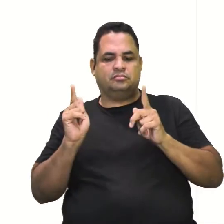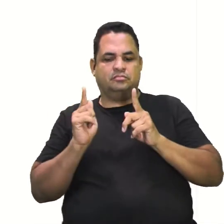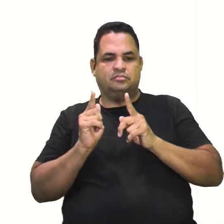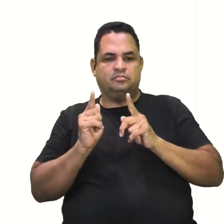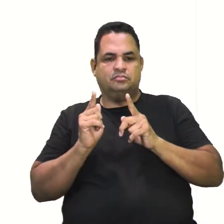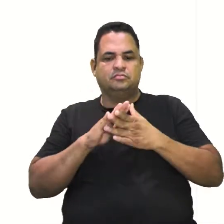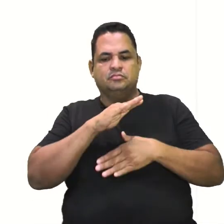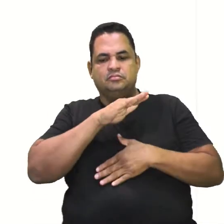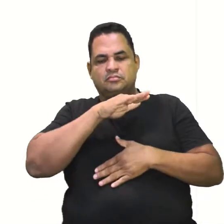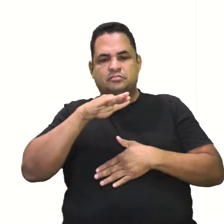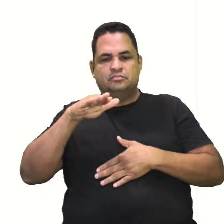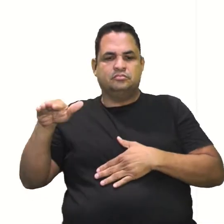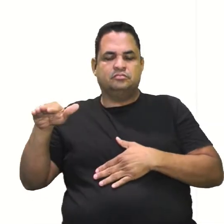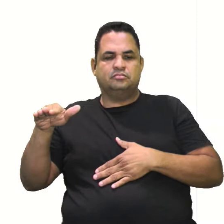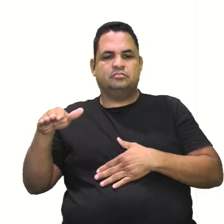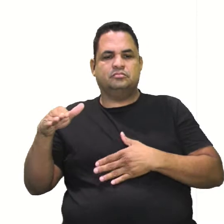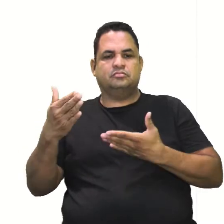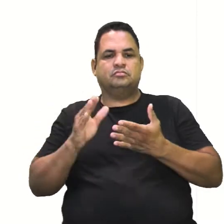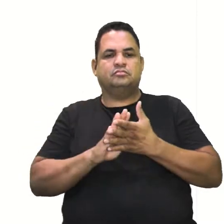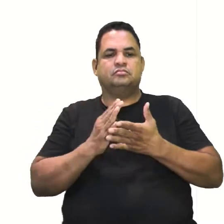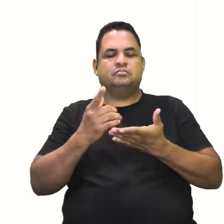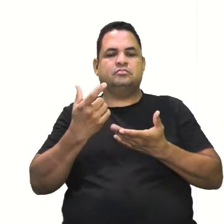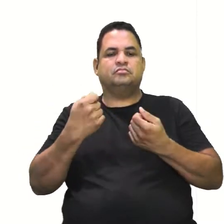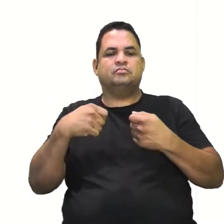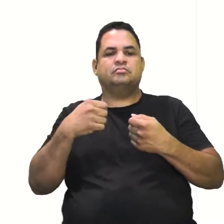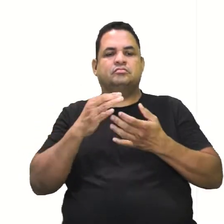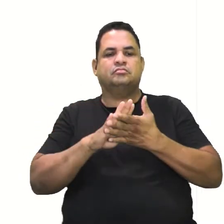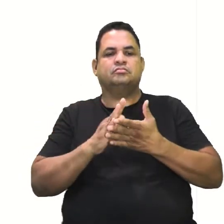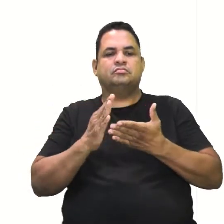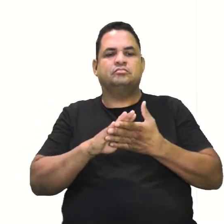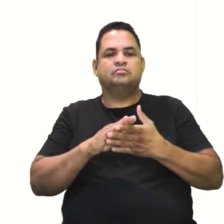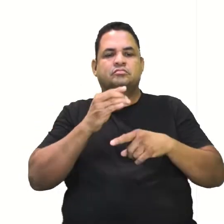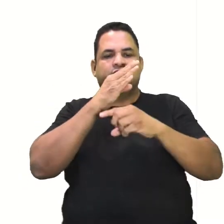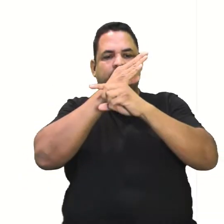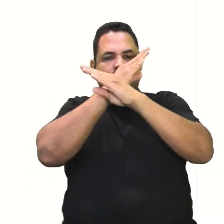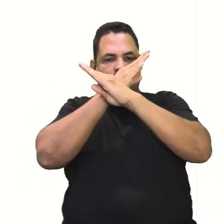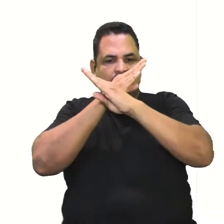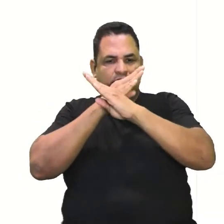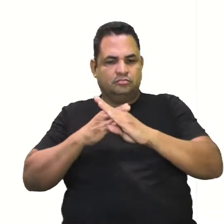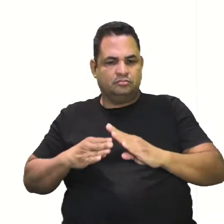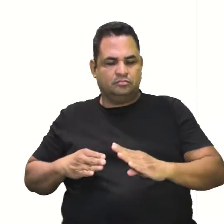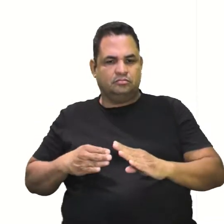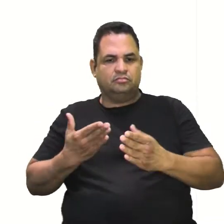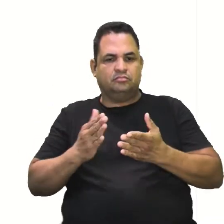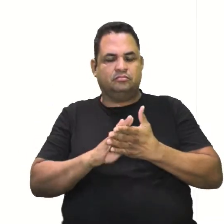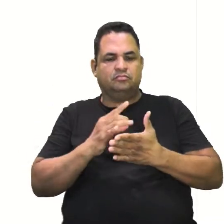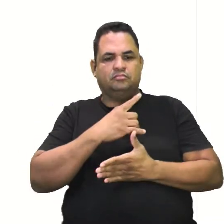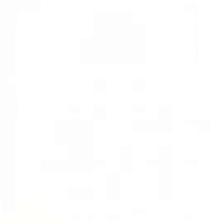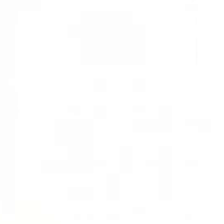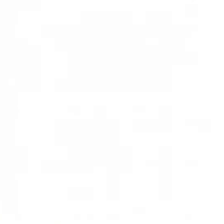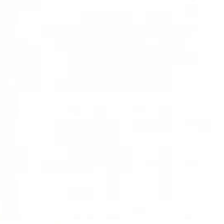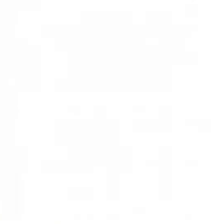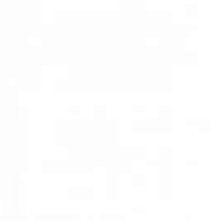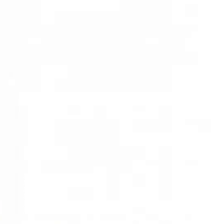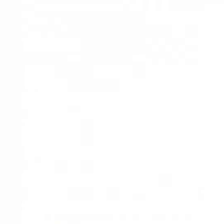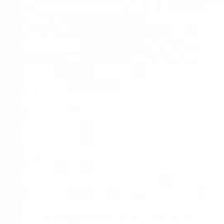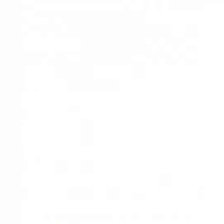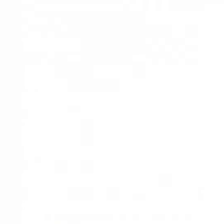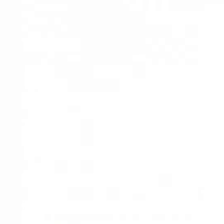é uma linha reta. E essa linha reta tem que estar perpendicular à nossa